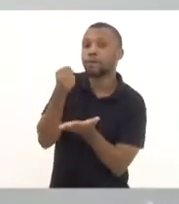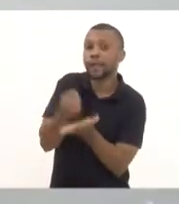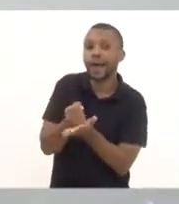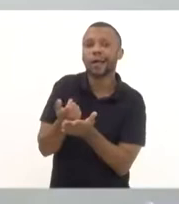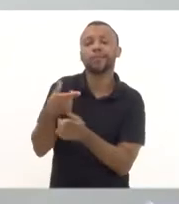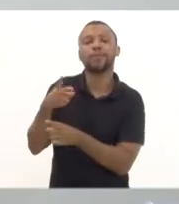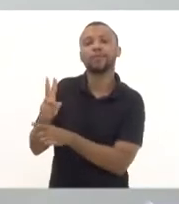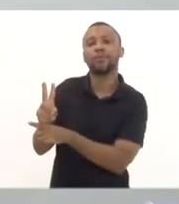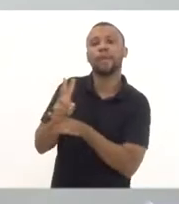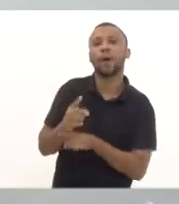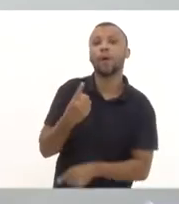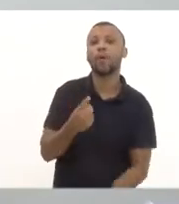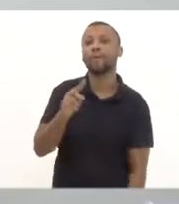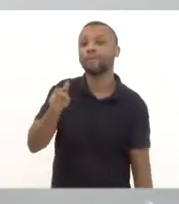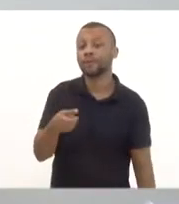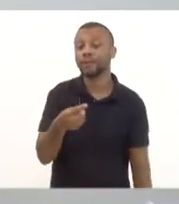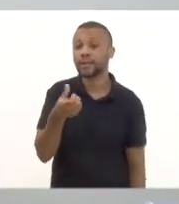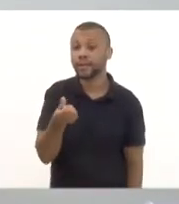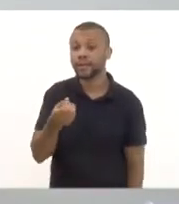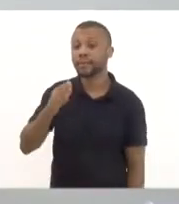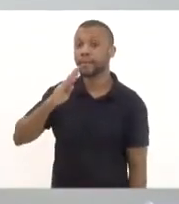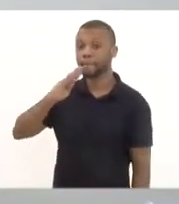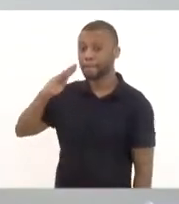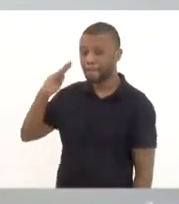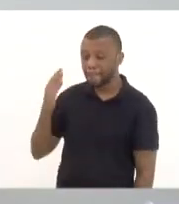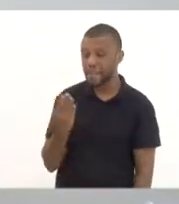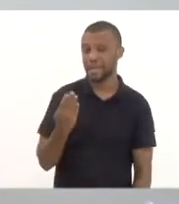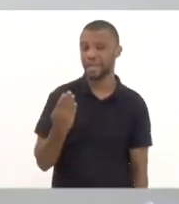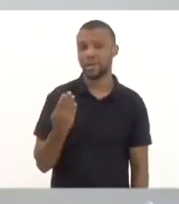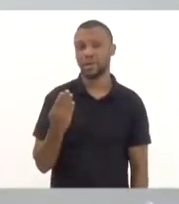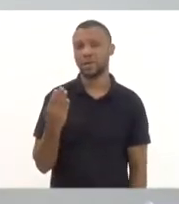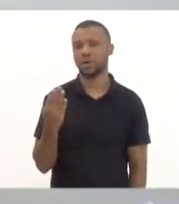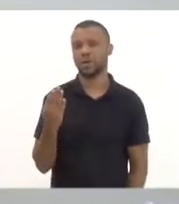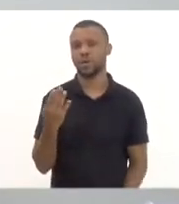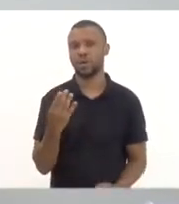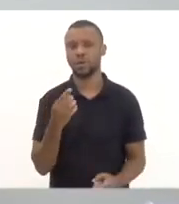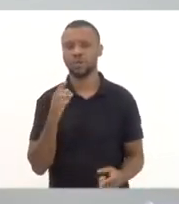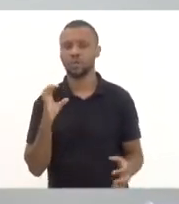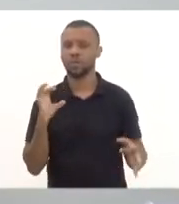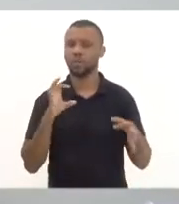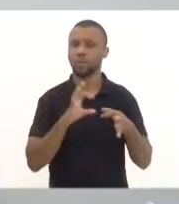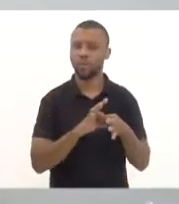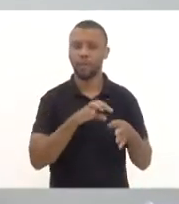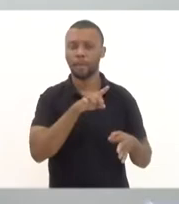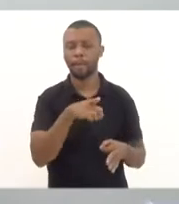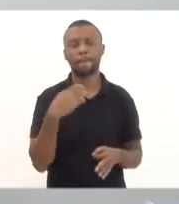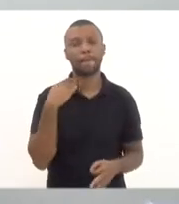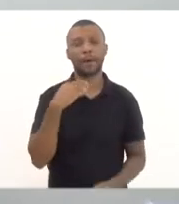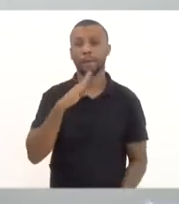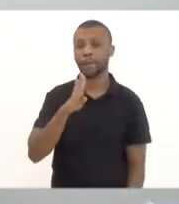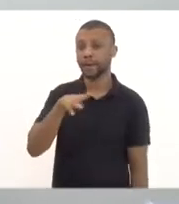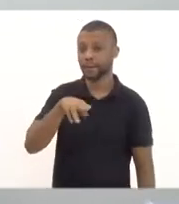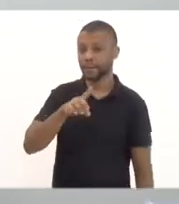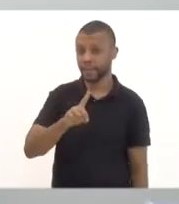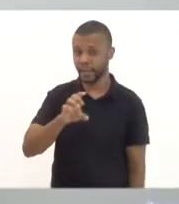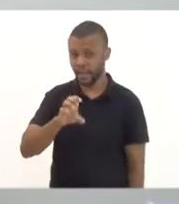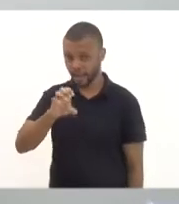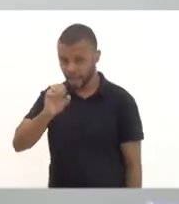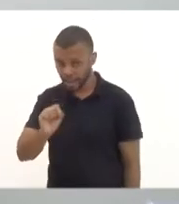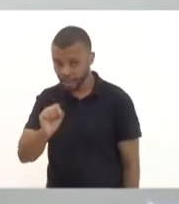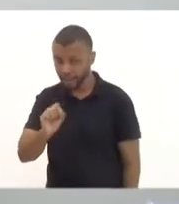empréstimo de 1,6 bilhão e junto ao BNDS eu estou correto